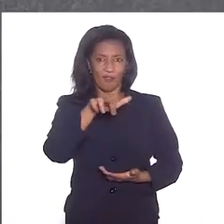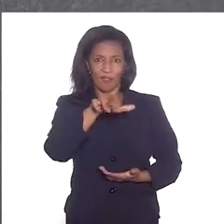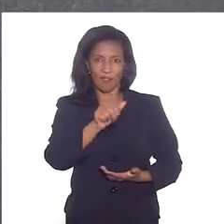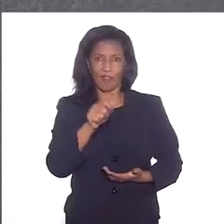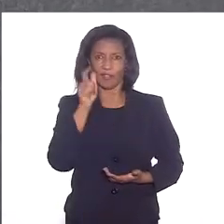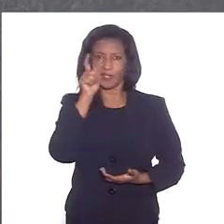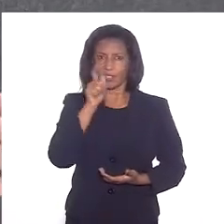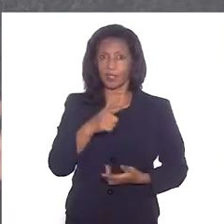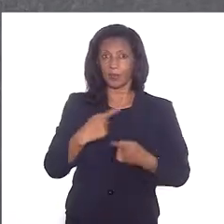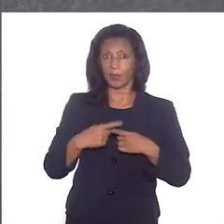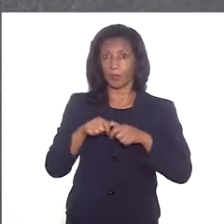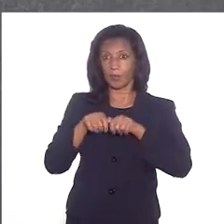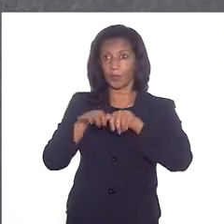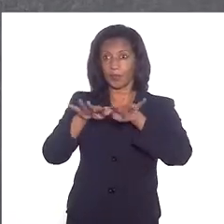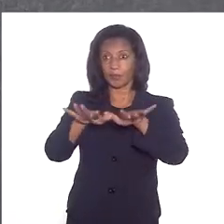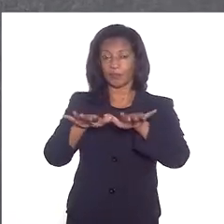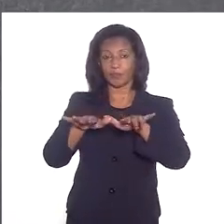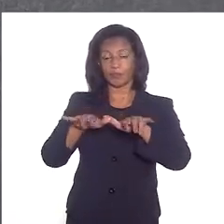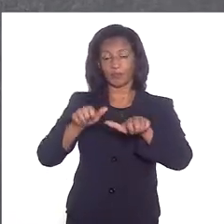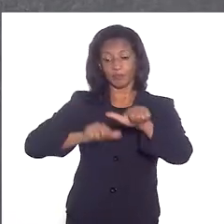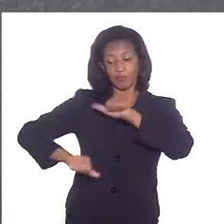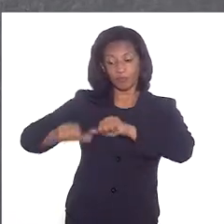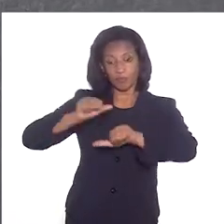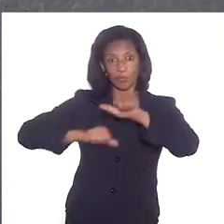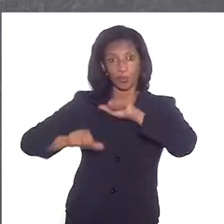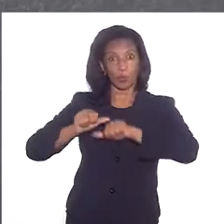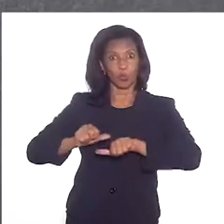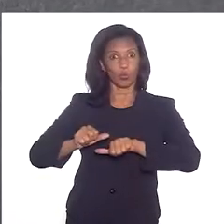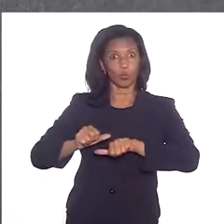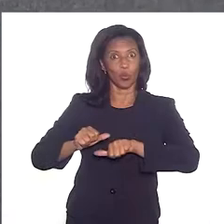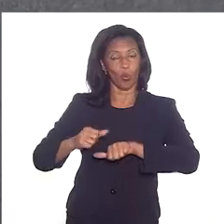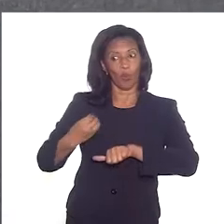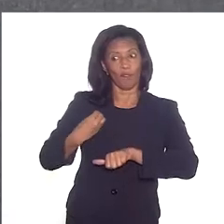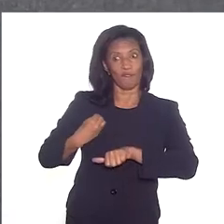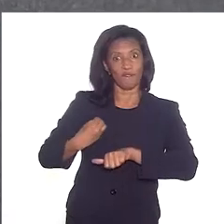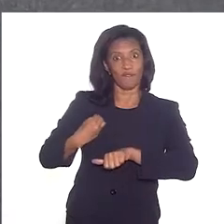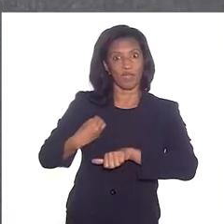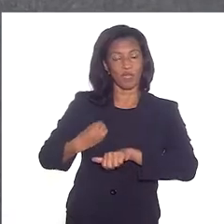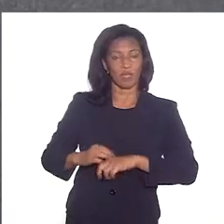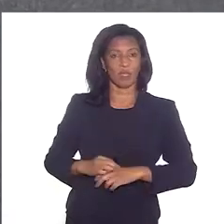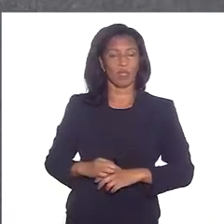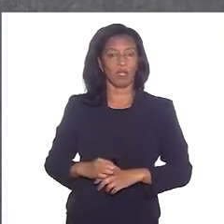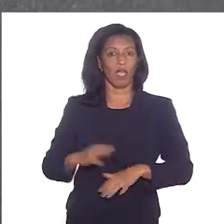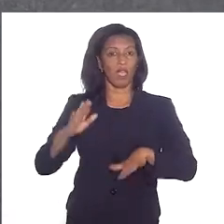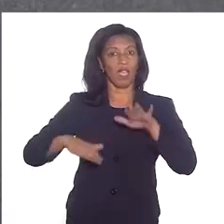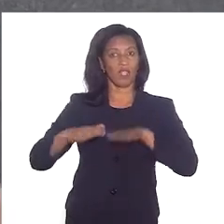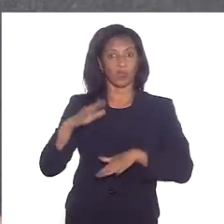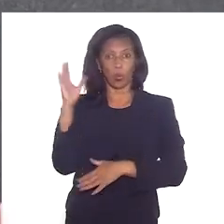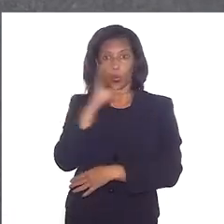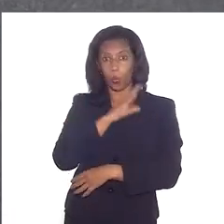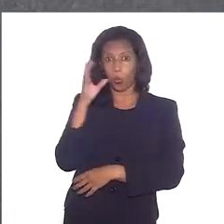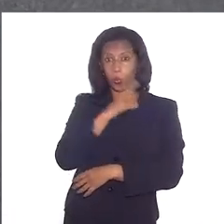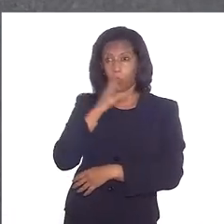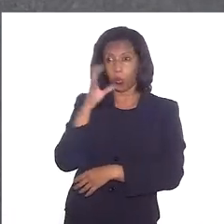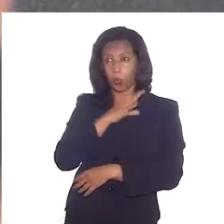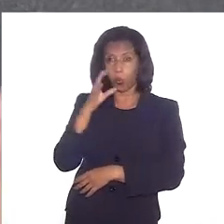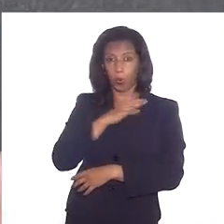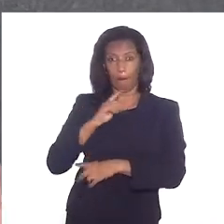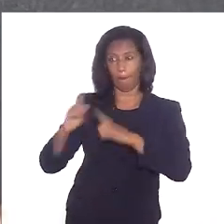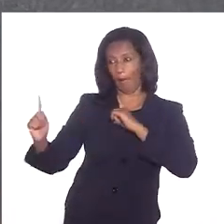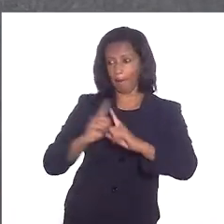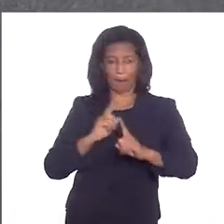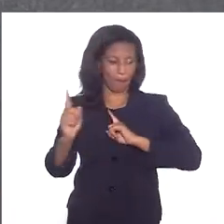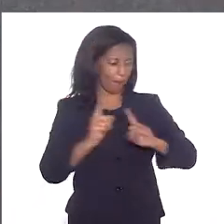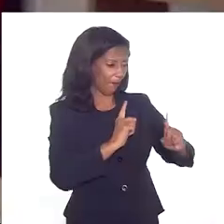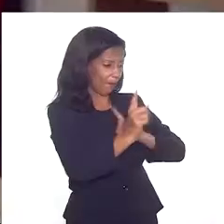Flávia, também, porque com a pandemia a gente mudou o ritmo da nossa vida, né? É isso. Às vezes a gente tinha uma vida muito corrida, muito